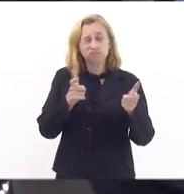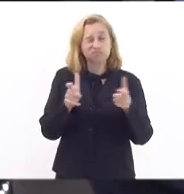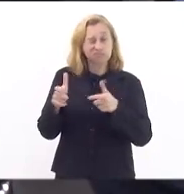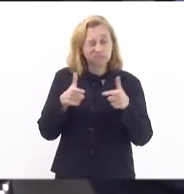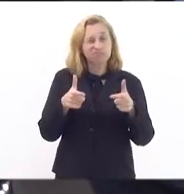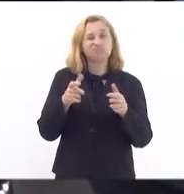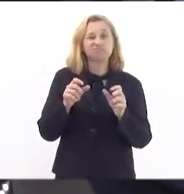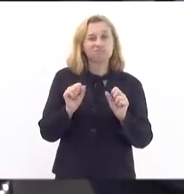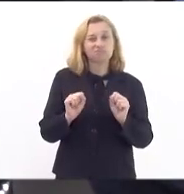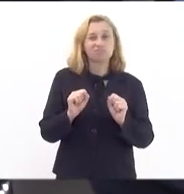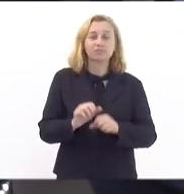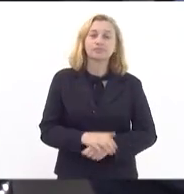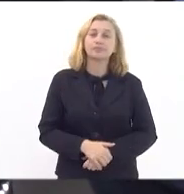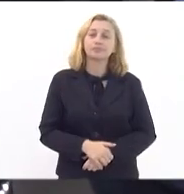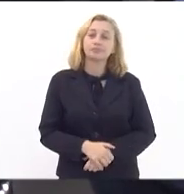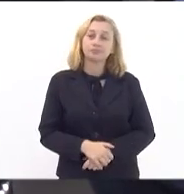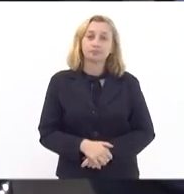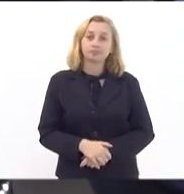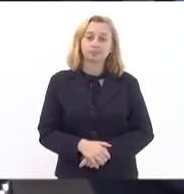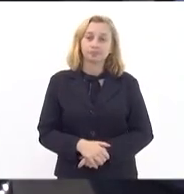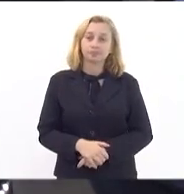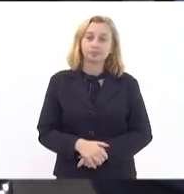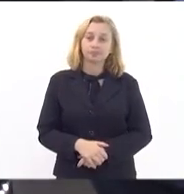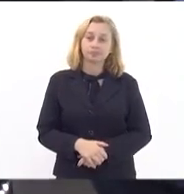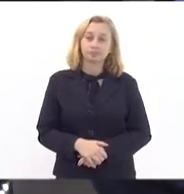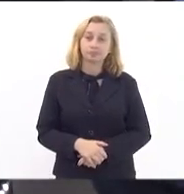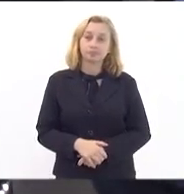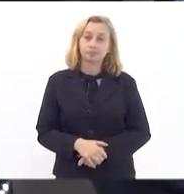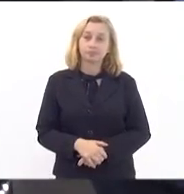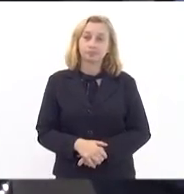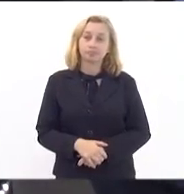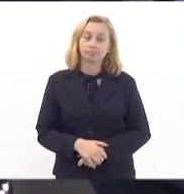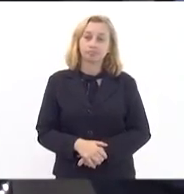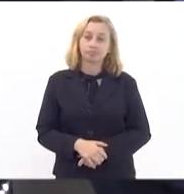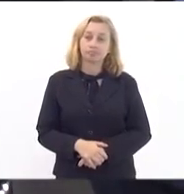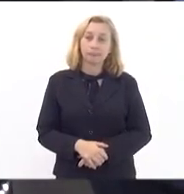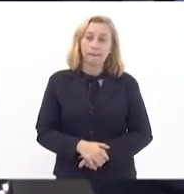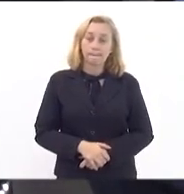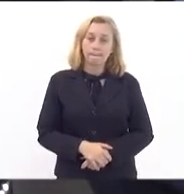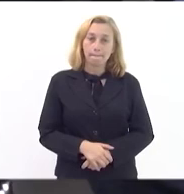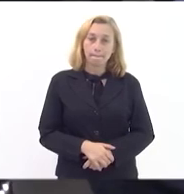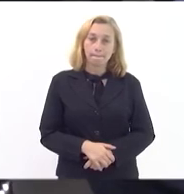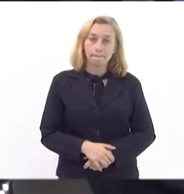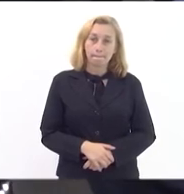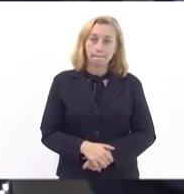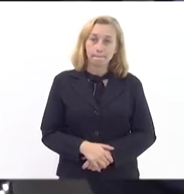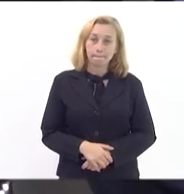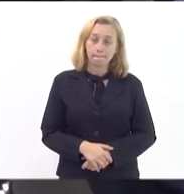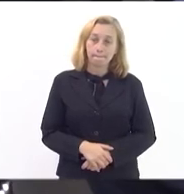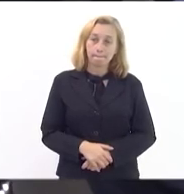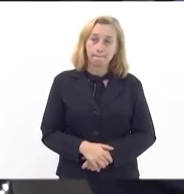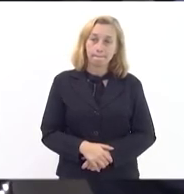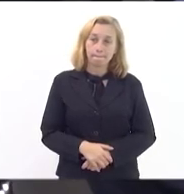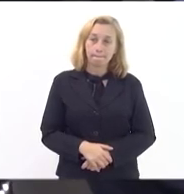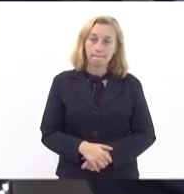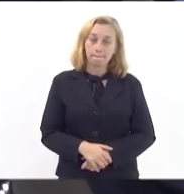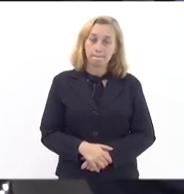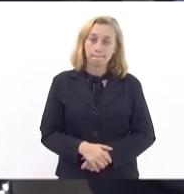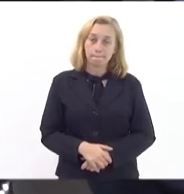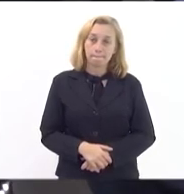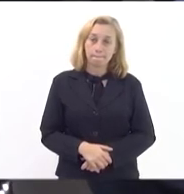e outras questões e eu considero considero deputado